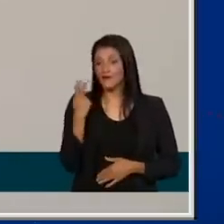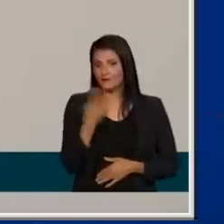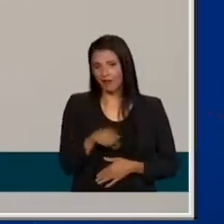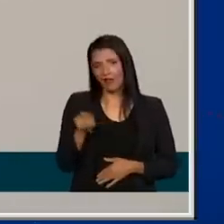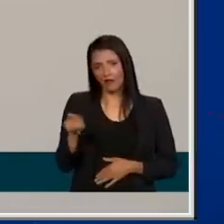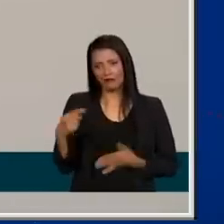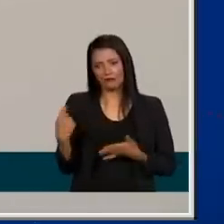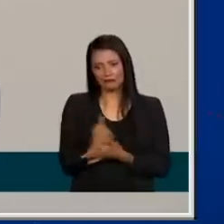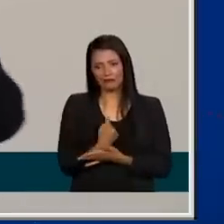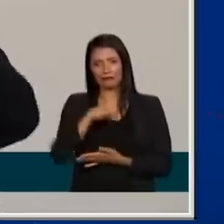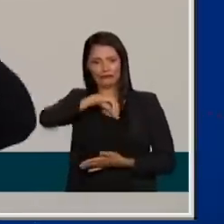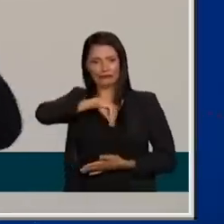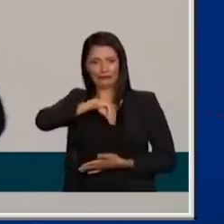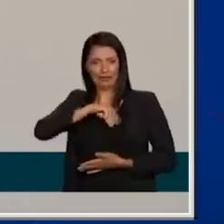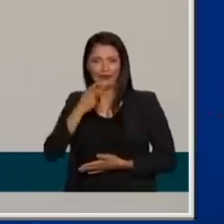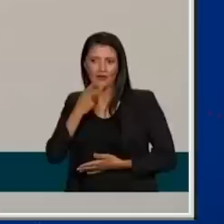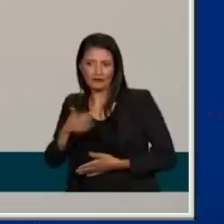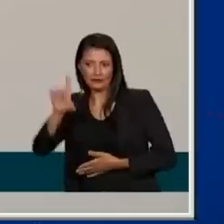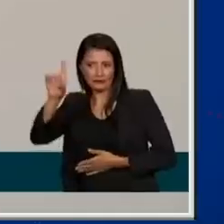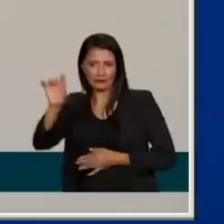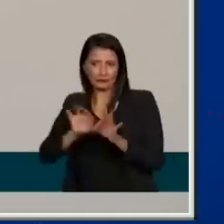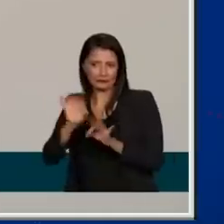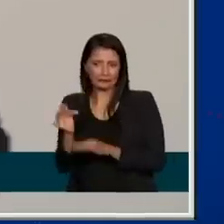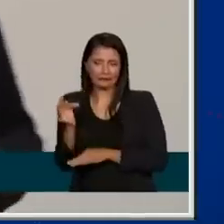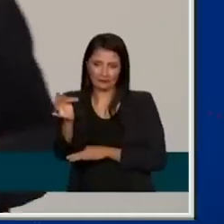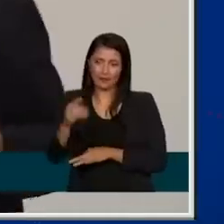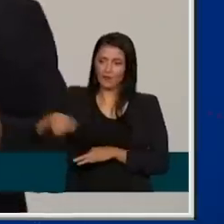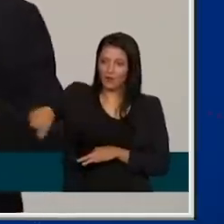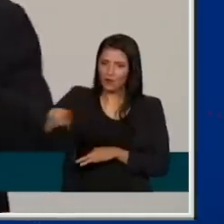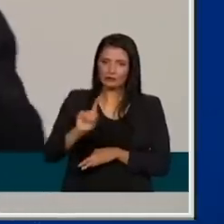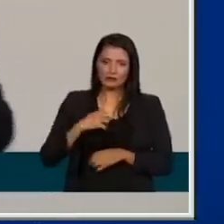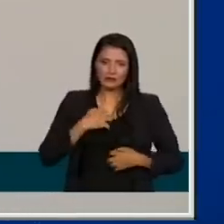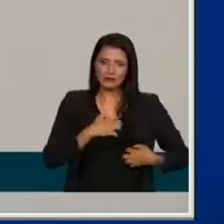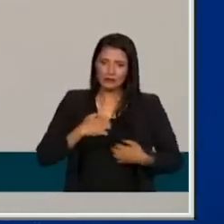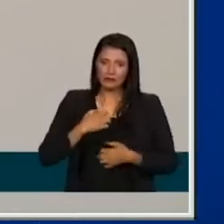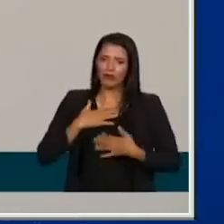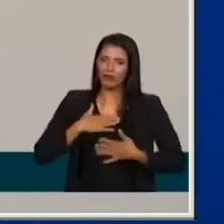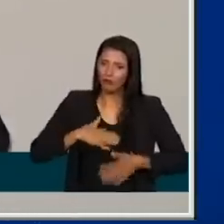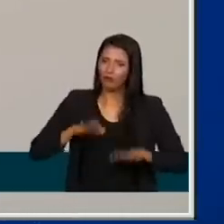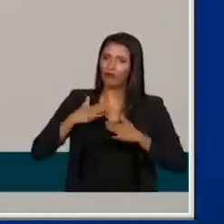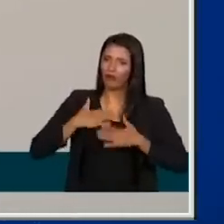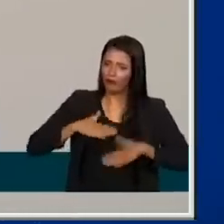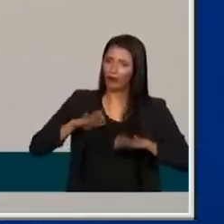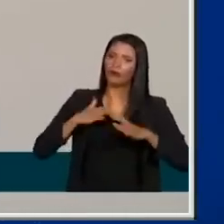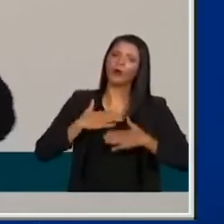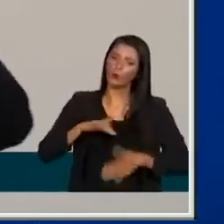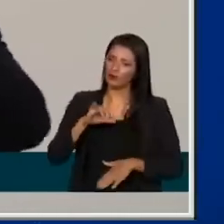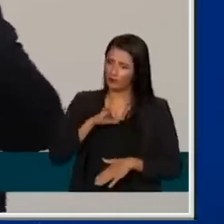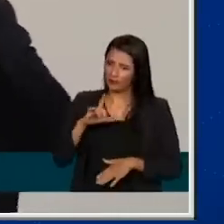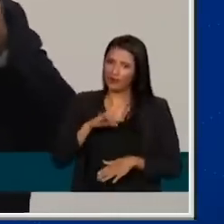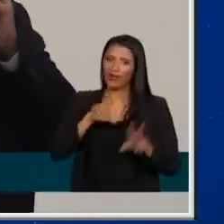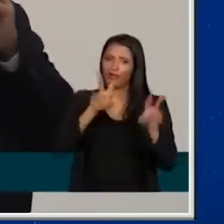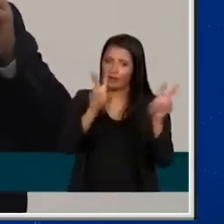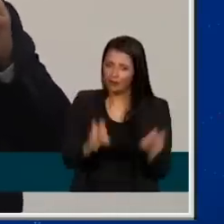deveriam jogar aberto dizer claramente o que dá o que não dá aprovar uma PEC na